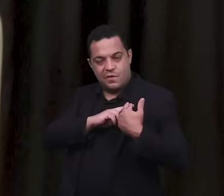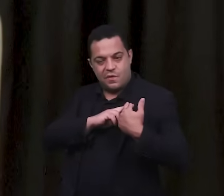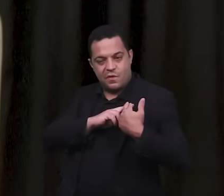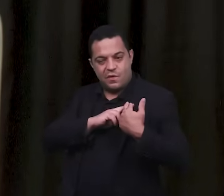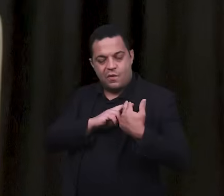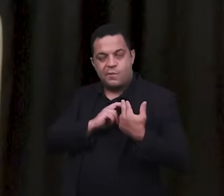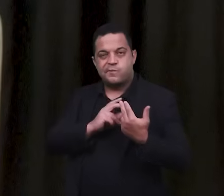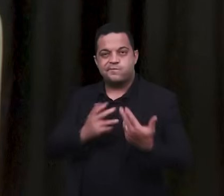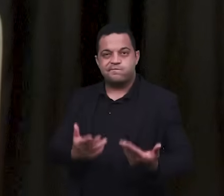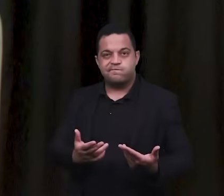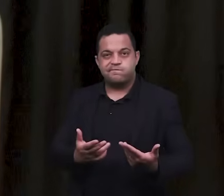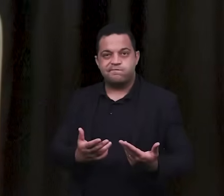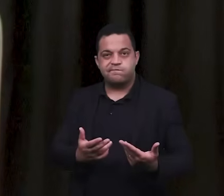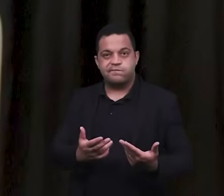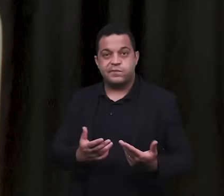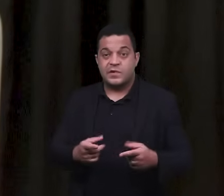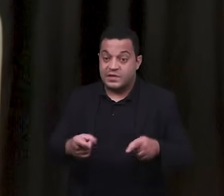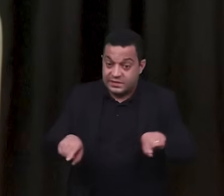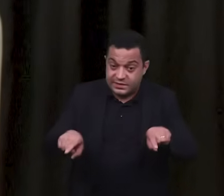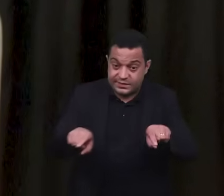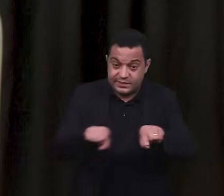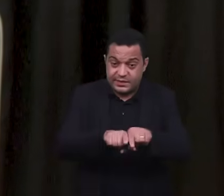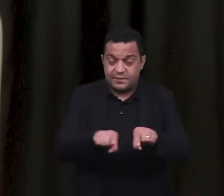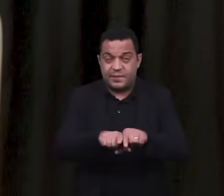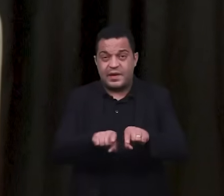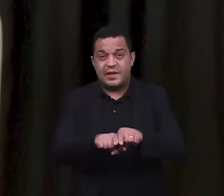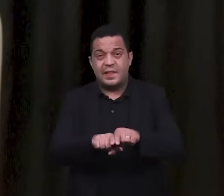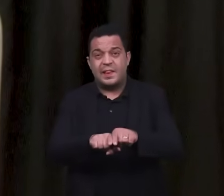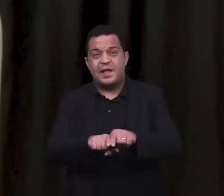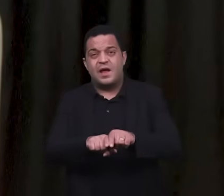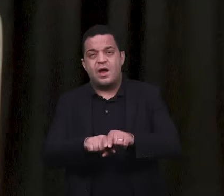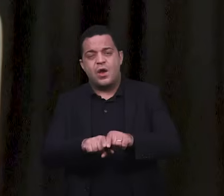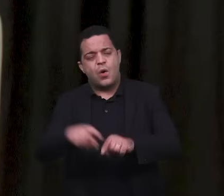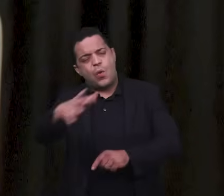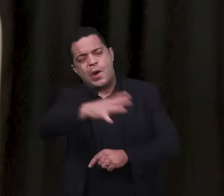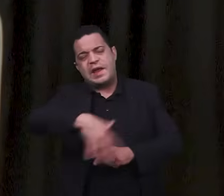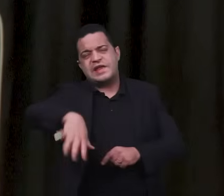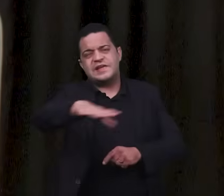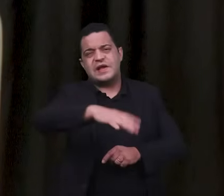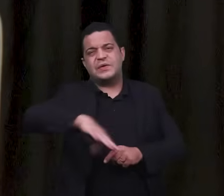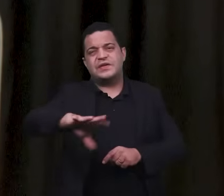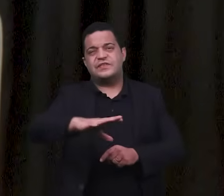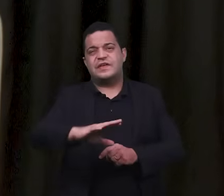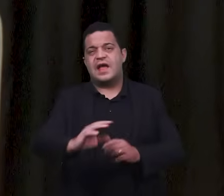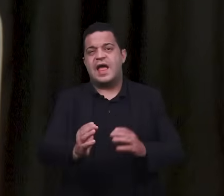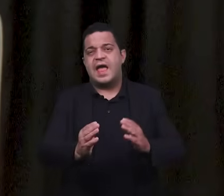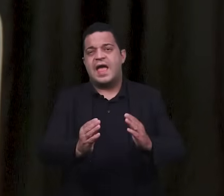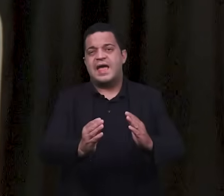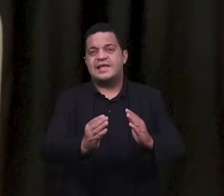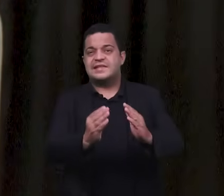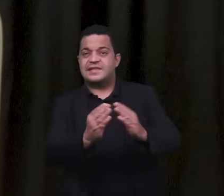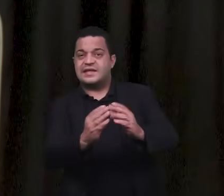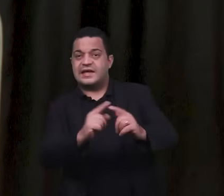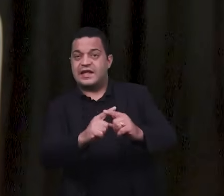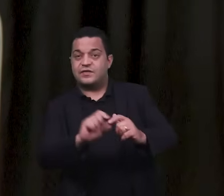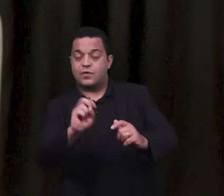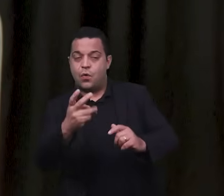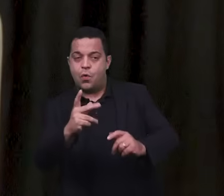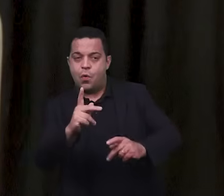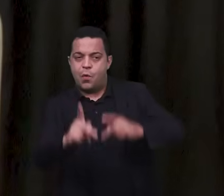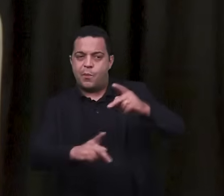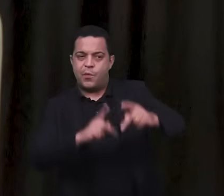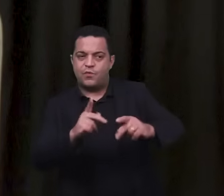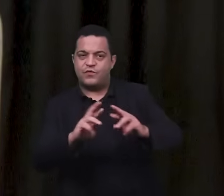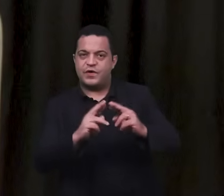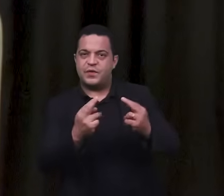igrejas gregas. Assim como no caso de regiões onde havia muitas igrejas judaicas, de judeus convertidos, era chamado de ancião,